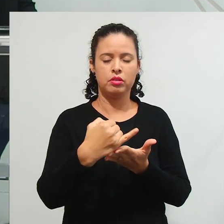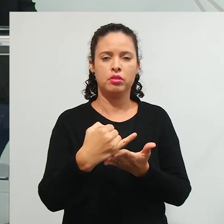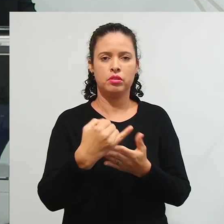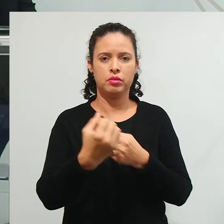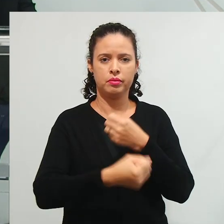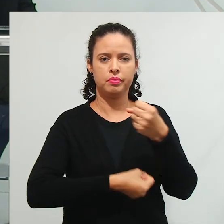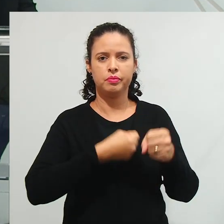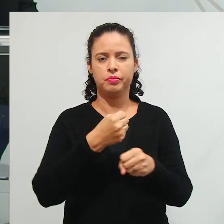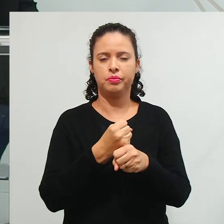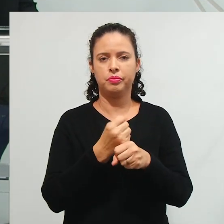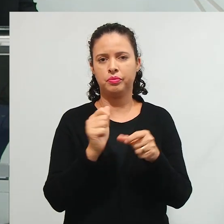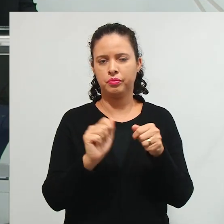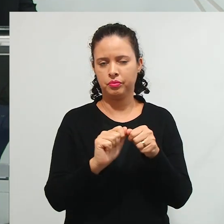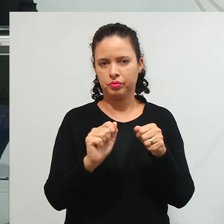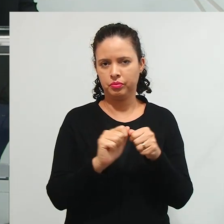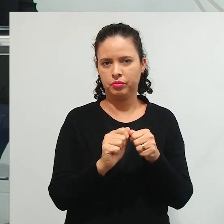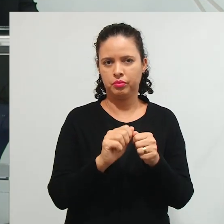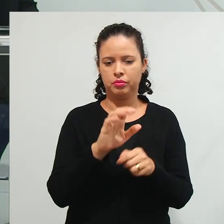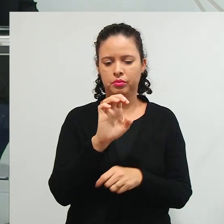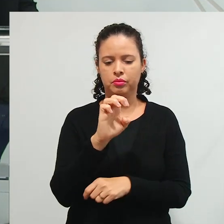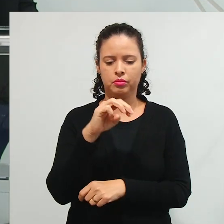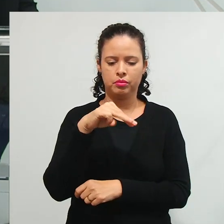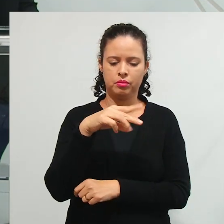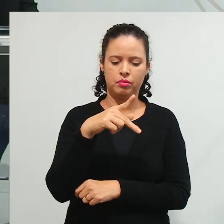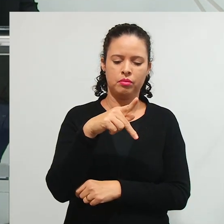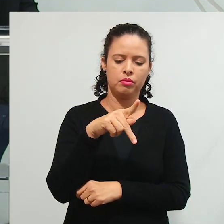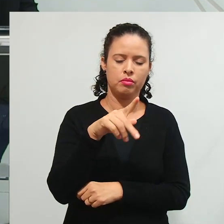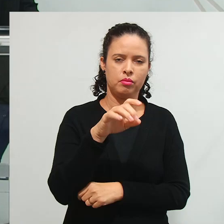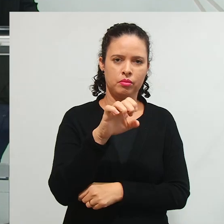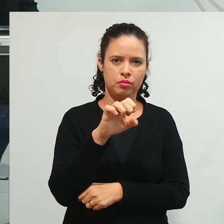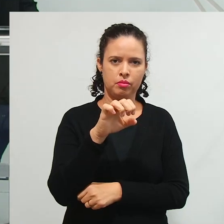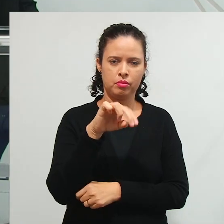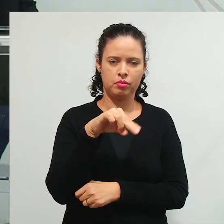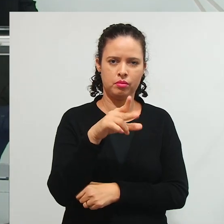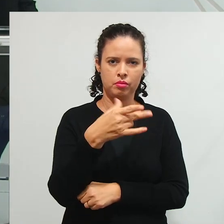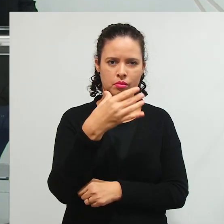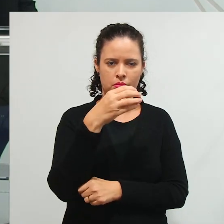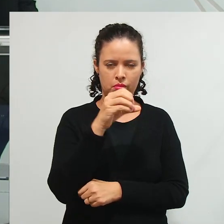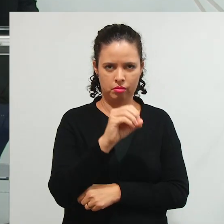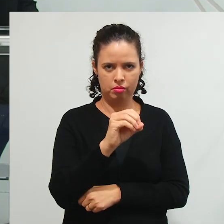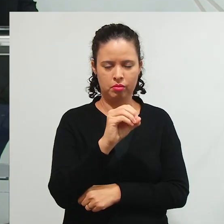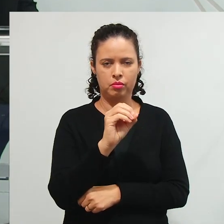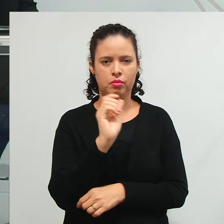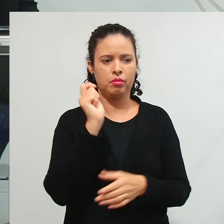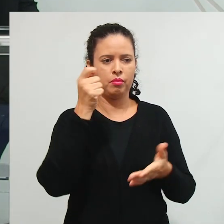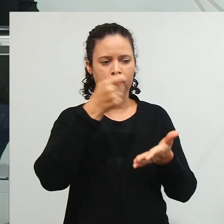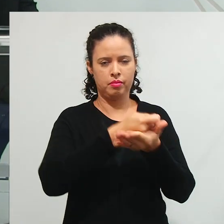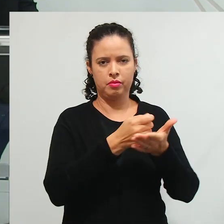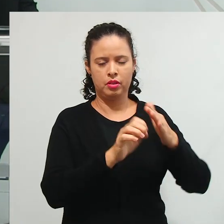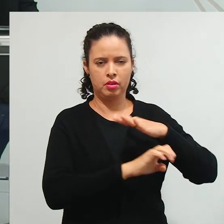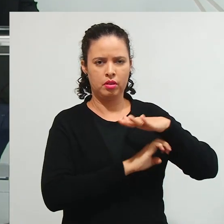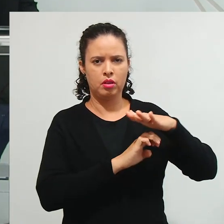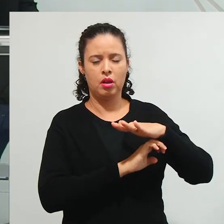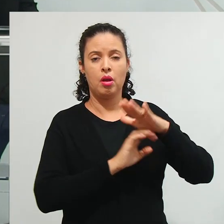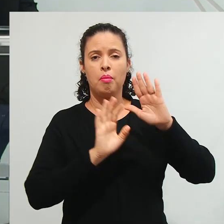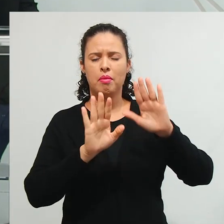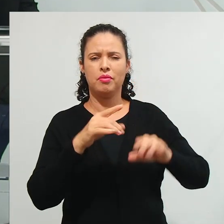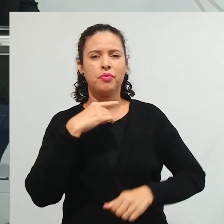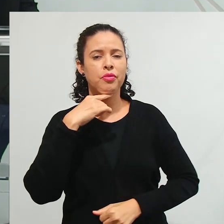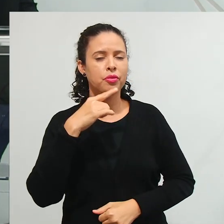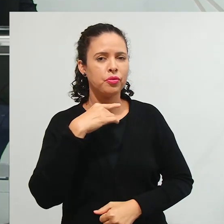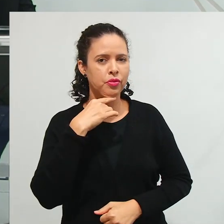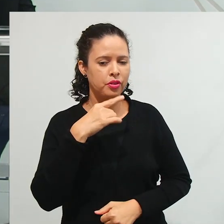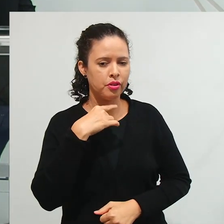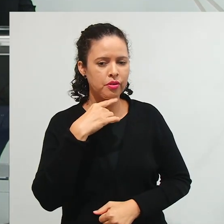do ano, eu faço o empenho da energia elétrica para a Energisa. Só que eu não tenho como